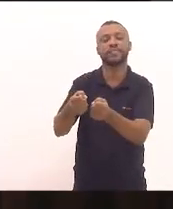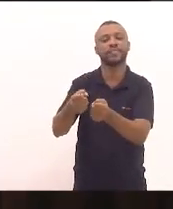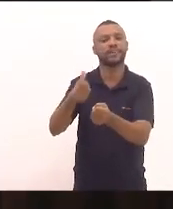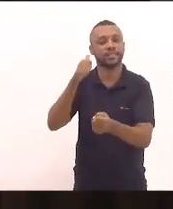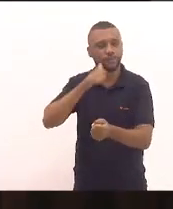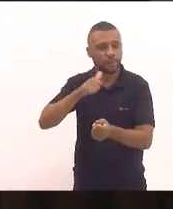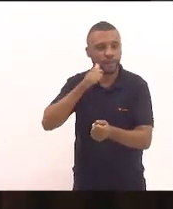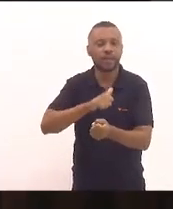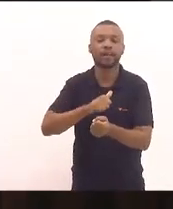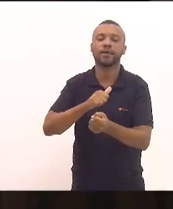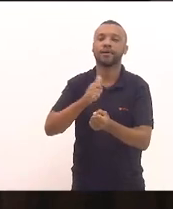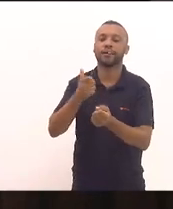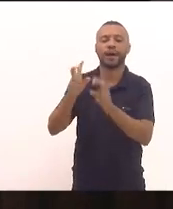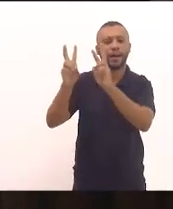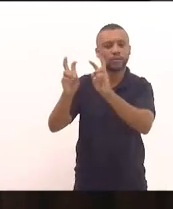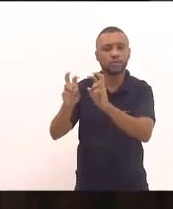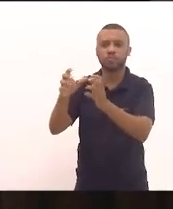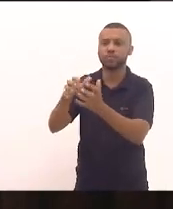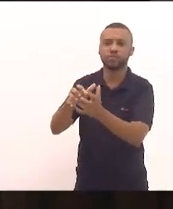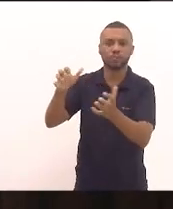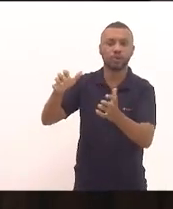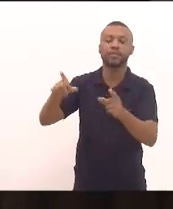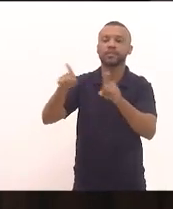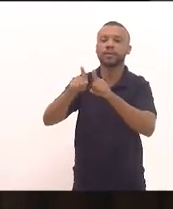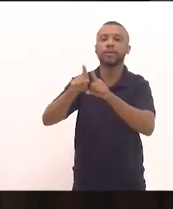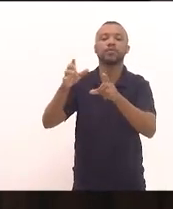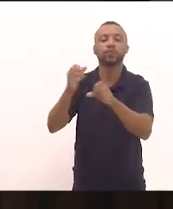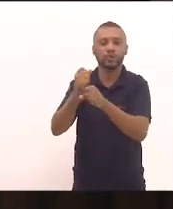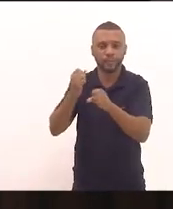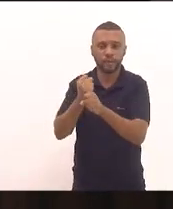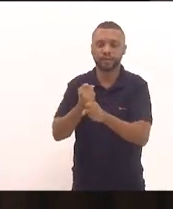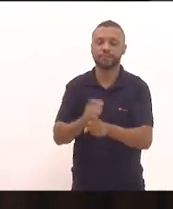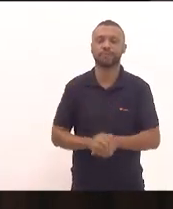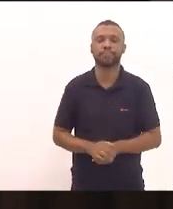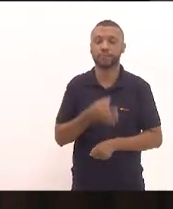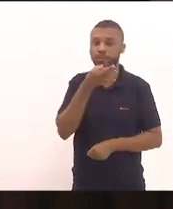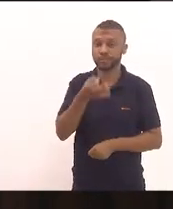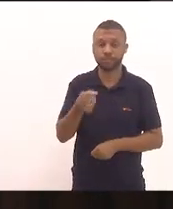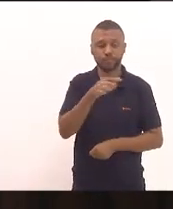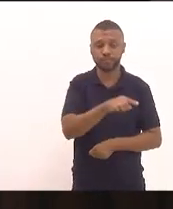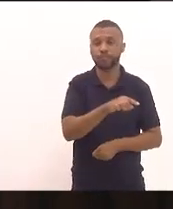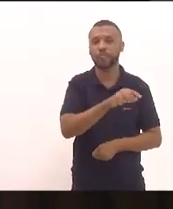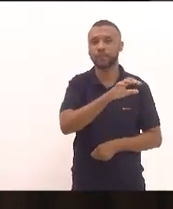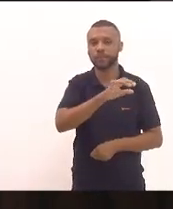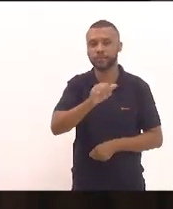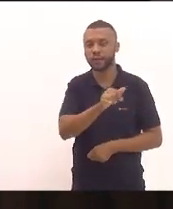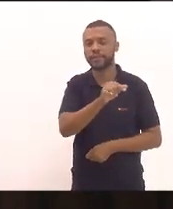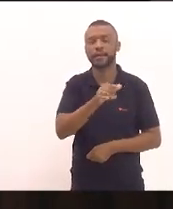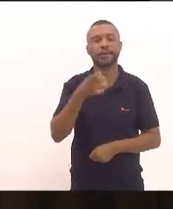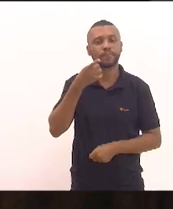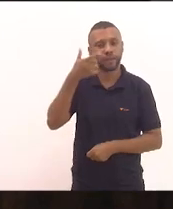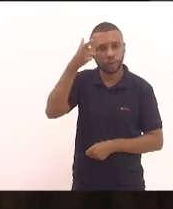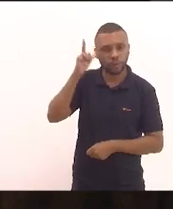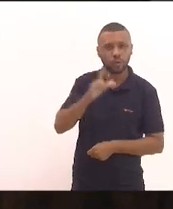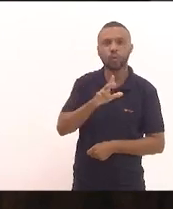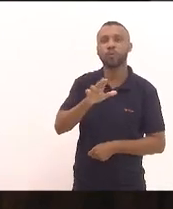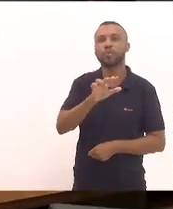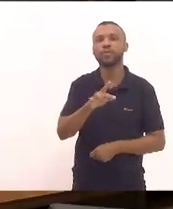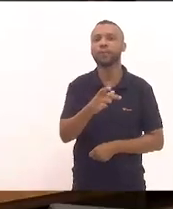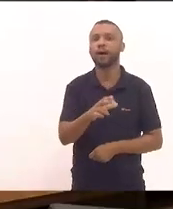Idoso e de Orçamento. Para emitir parecer pela Comissão de Constituição, Justiça, deputado Luiz Paulo. Senhor